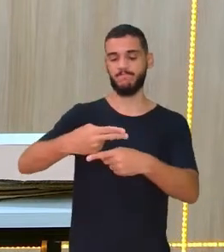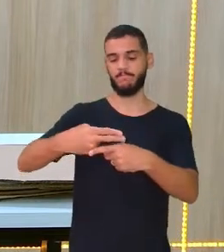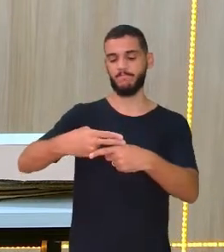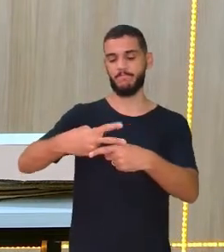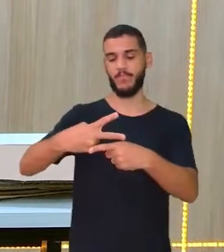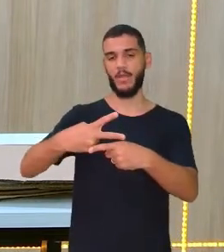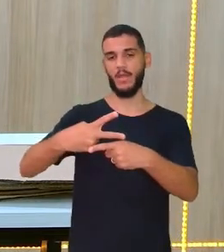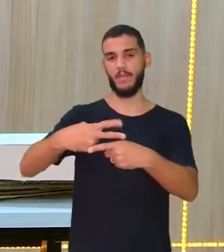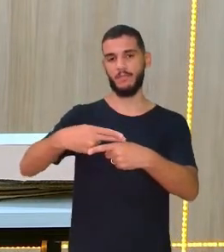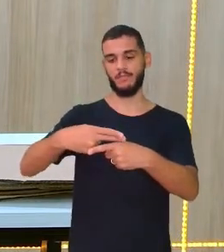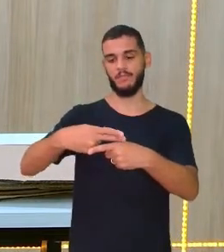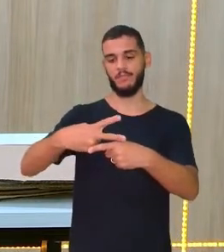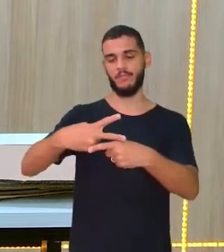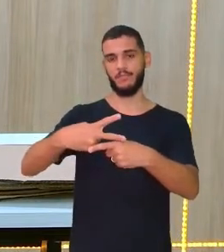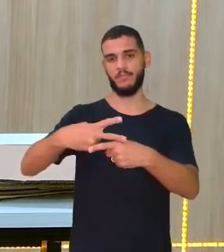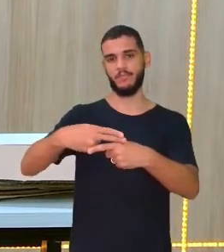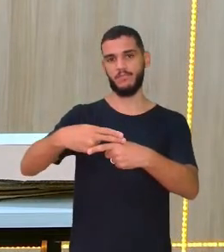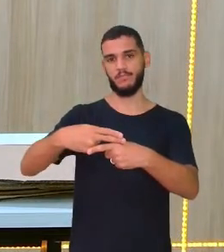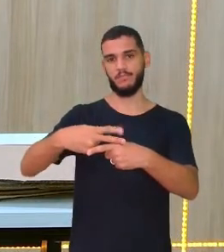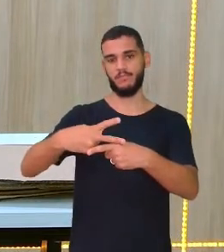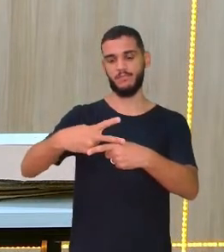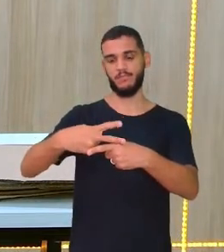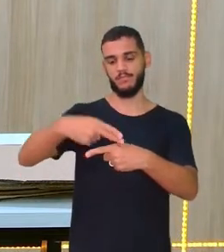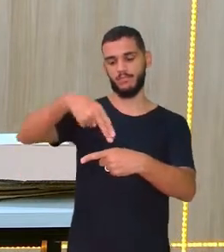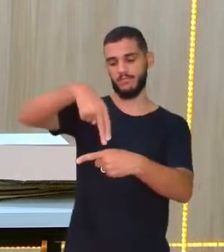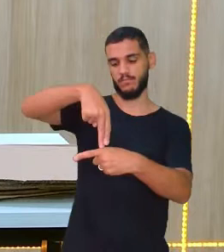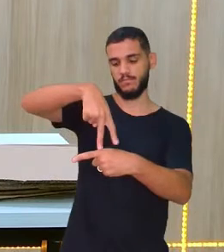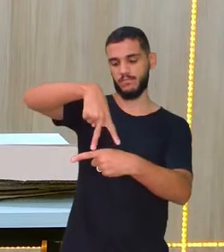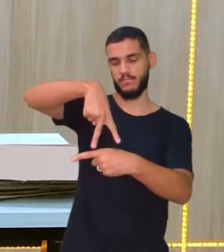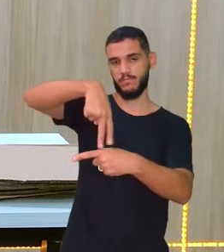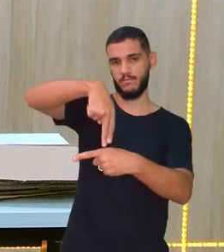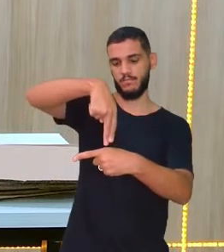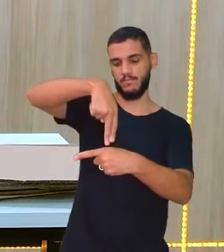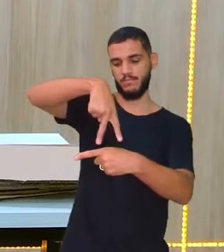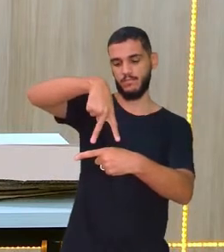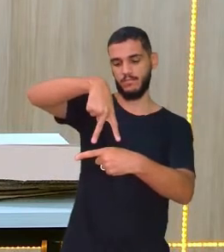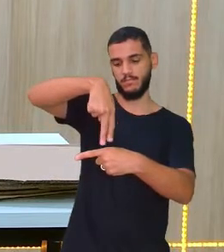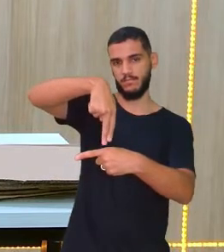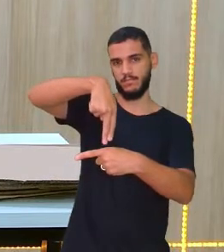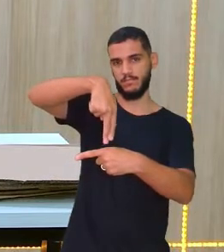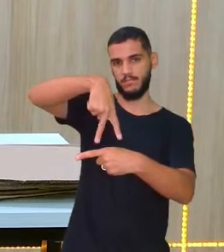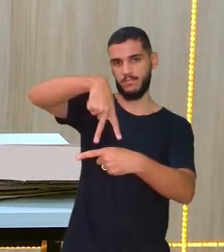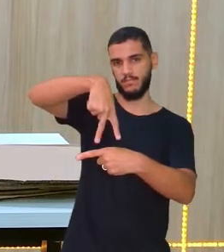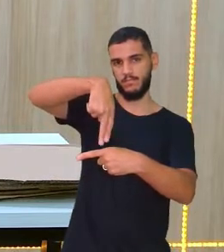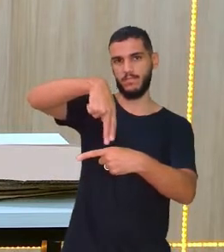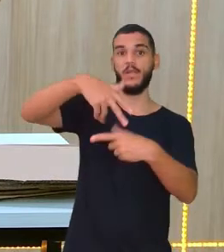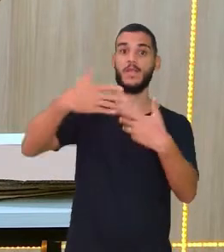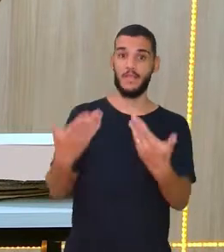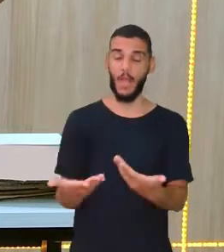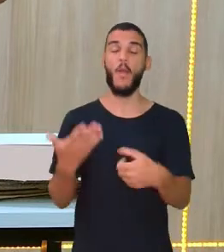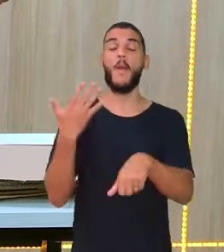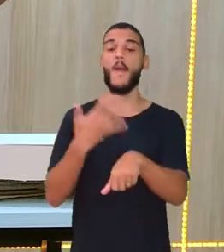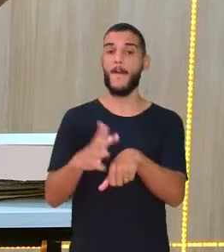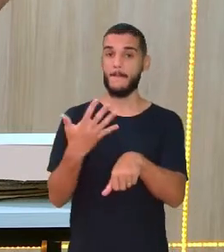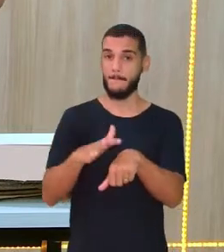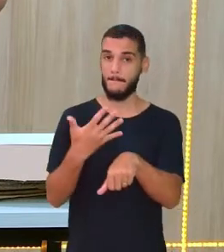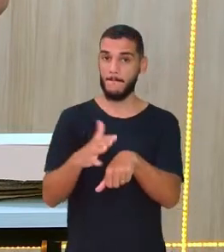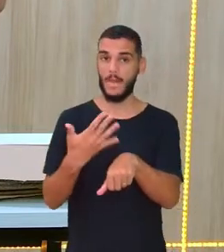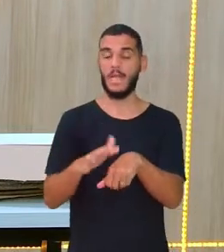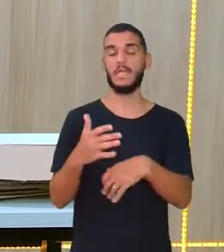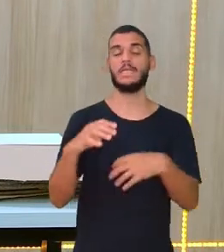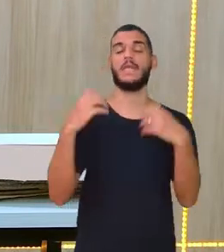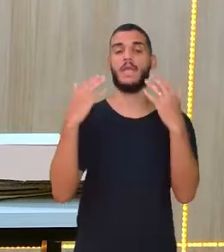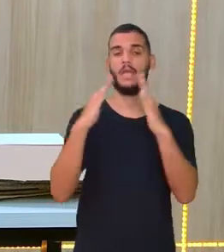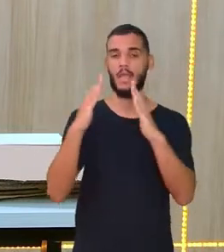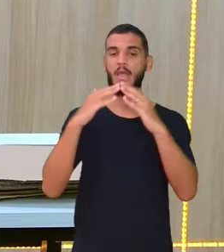pernas, né? Em trabalhar aí a questão principalmente das coxas. E em algumas academias existem máquinas